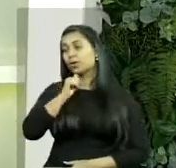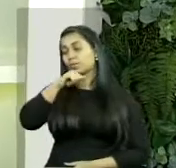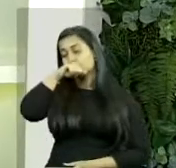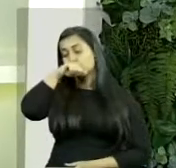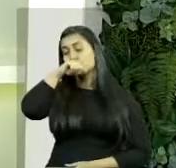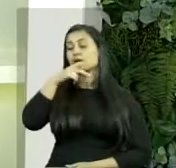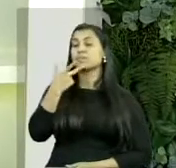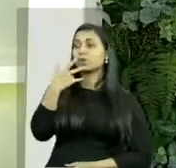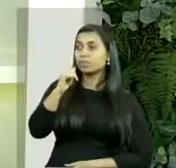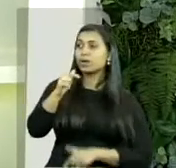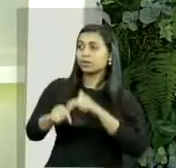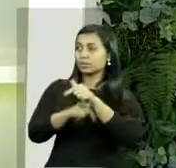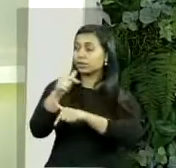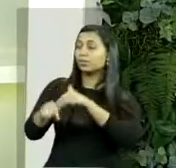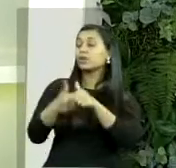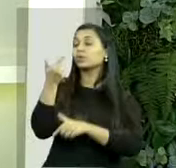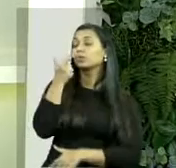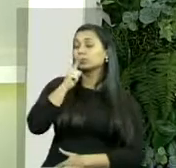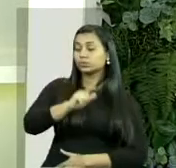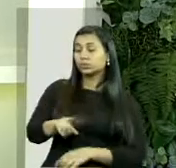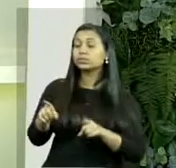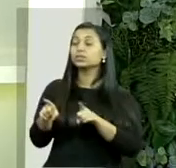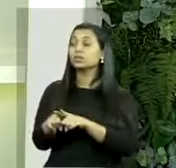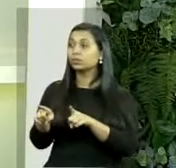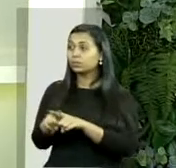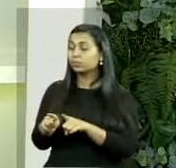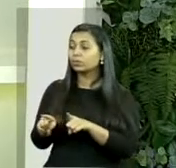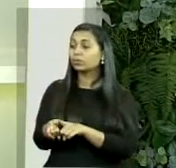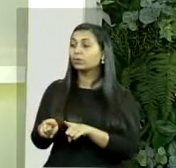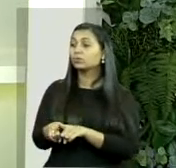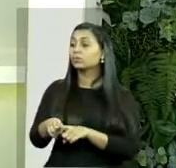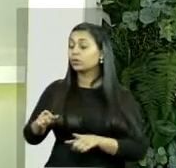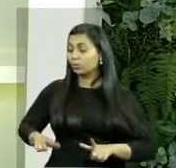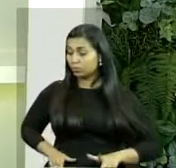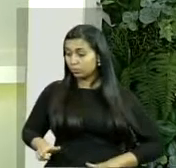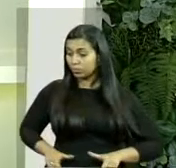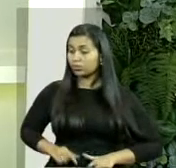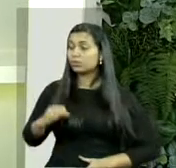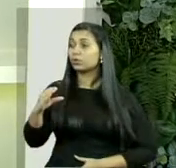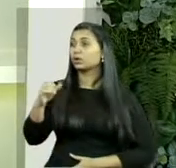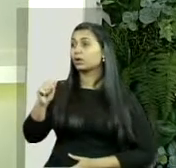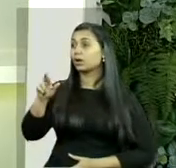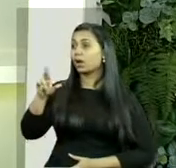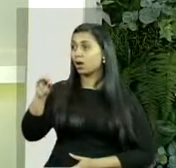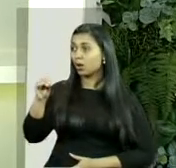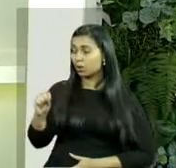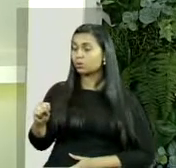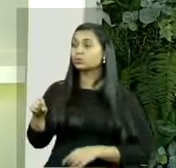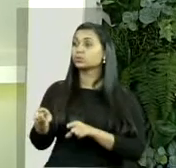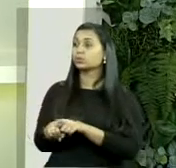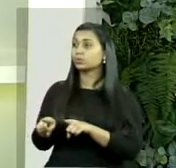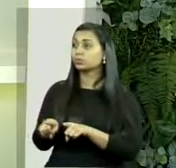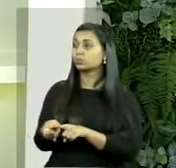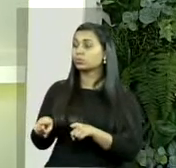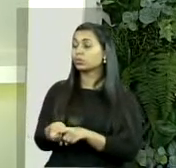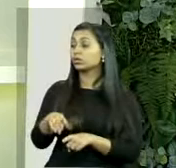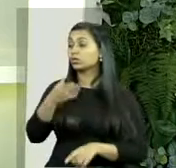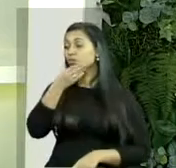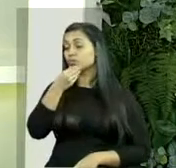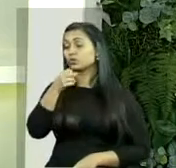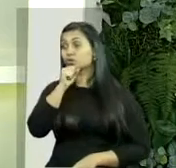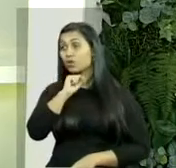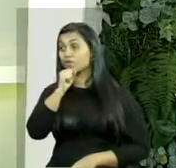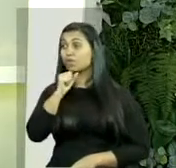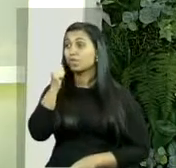pai arrumarem emprego, pedir pelo meu primo Carlos Eduardo, pelos meus